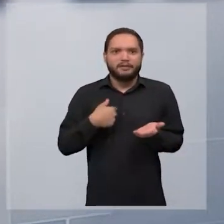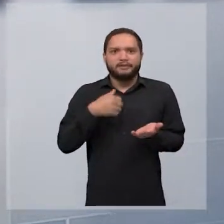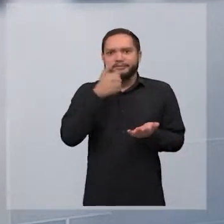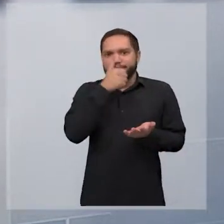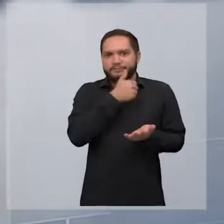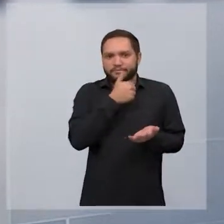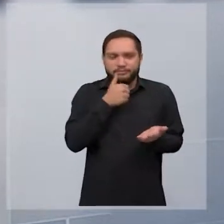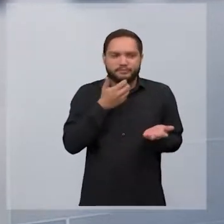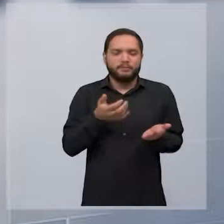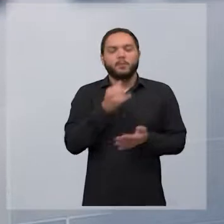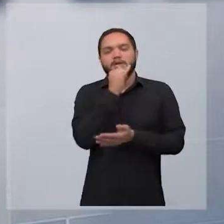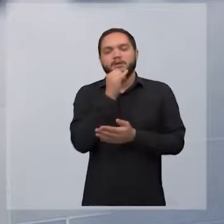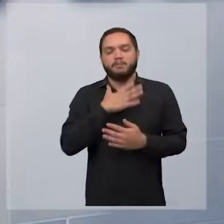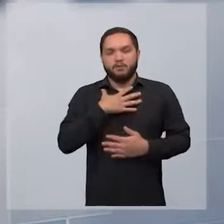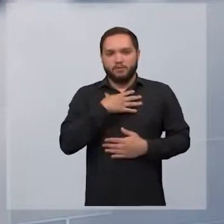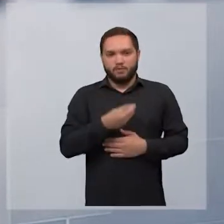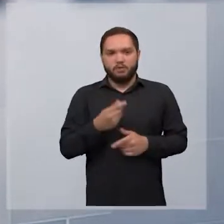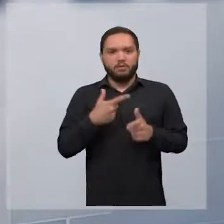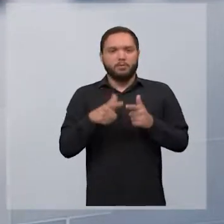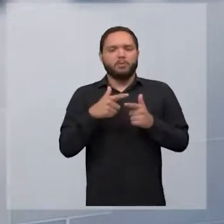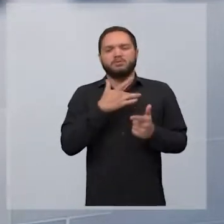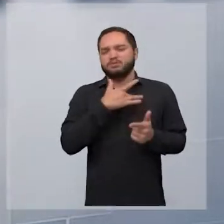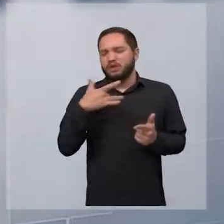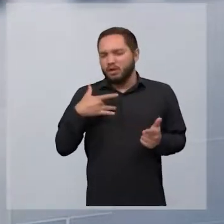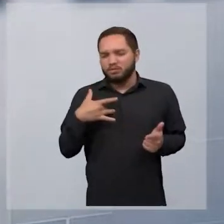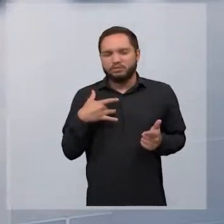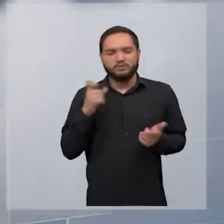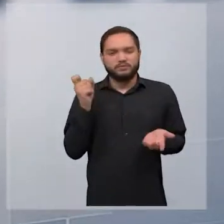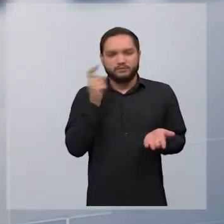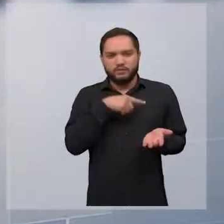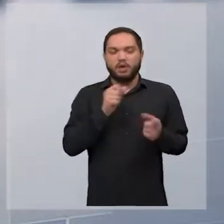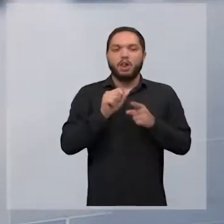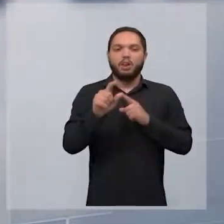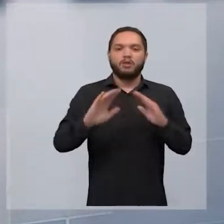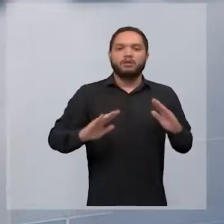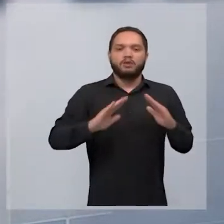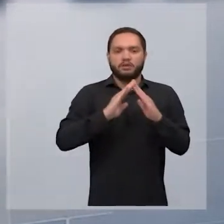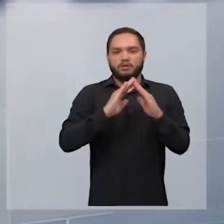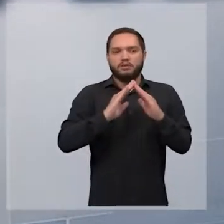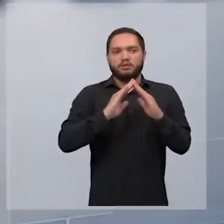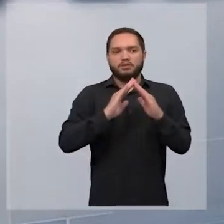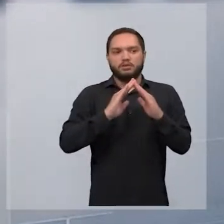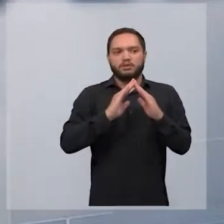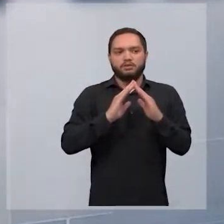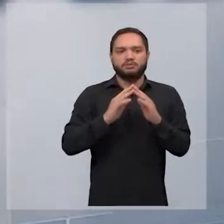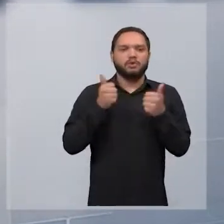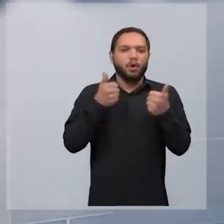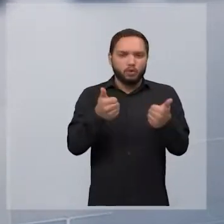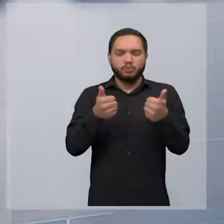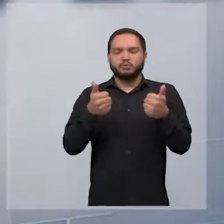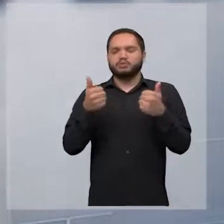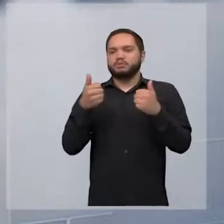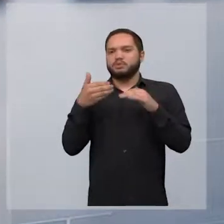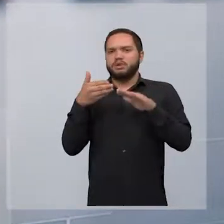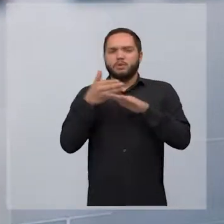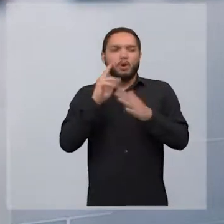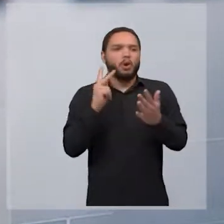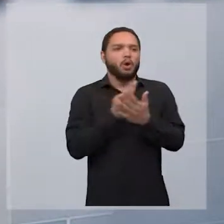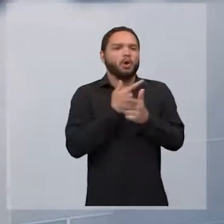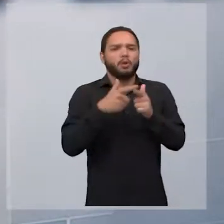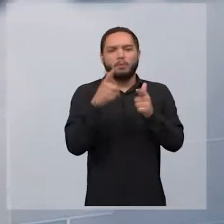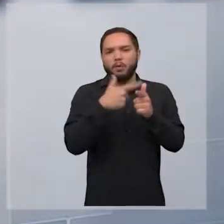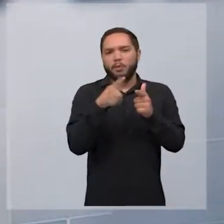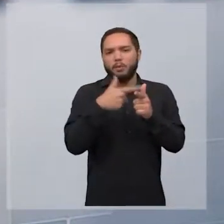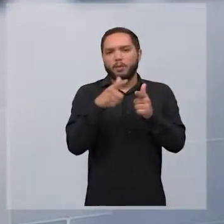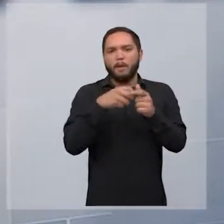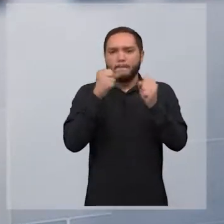filho que tem um problema grave de saúde. Eu alugo um apartamento que vende uma imagem excelente. Aí depois tem um problema naquele apartamento que mata meu filho. Eu